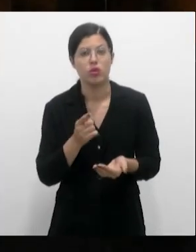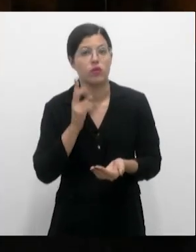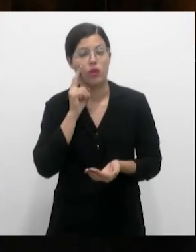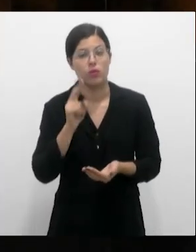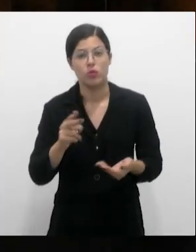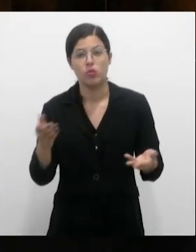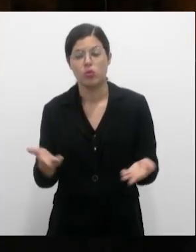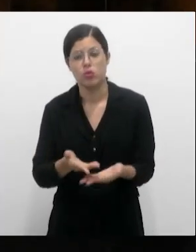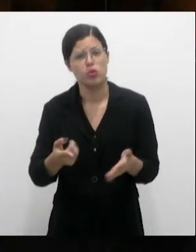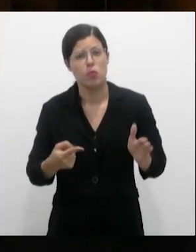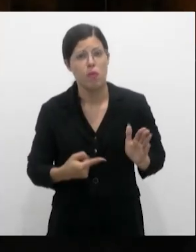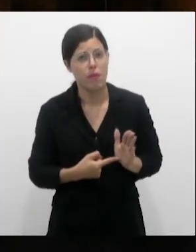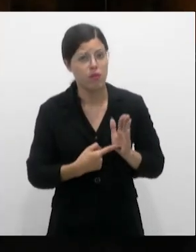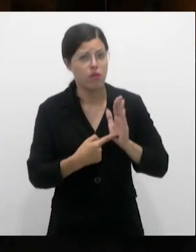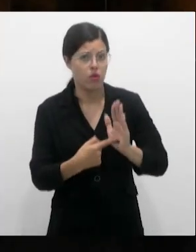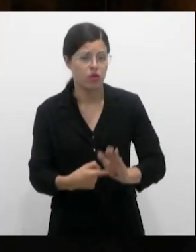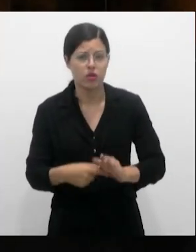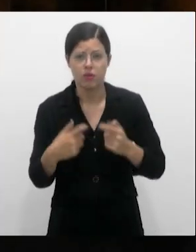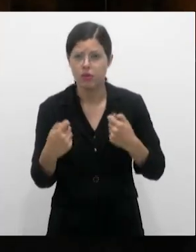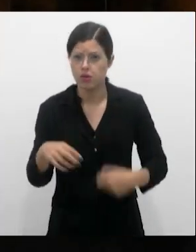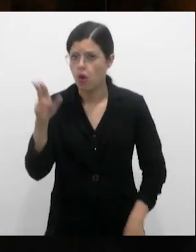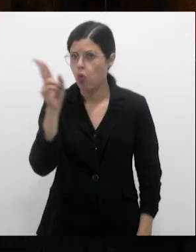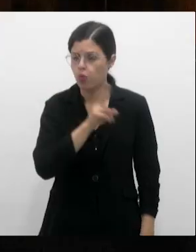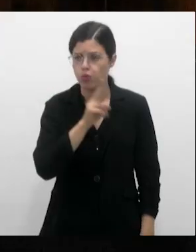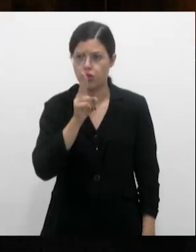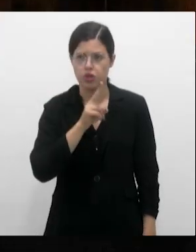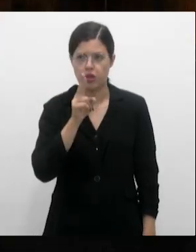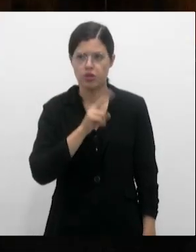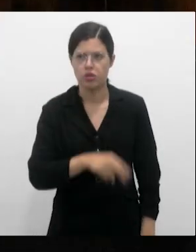de um serviço que precisa de urgência,